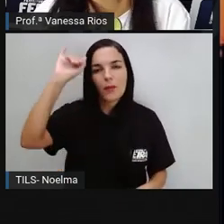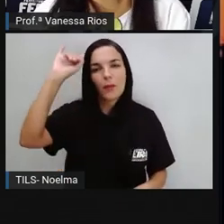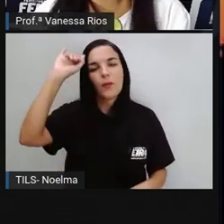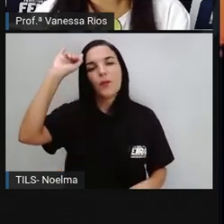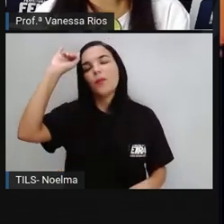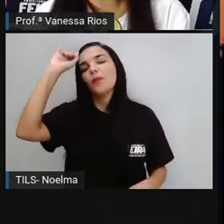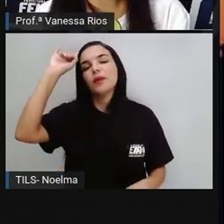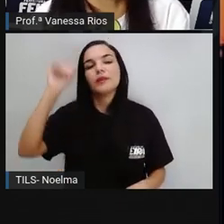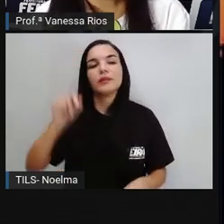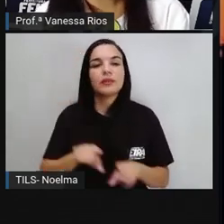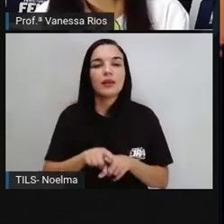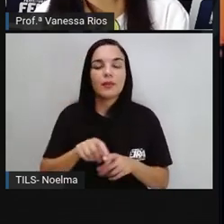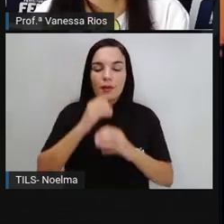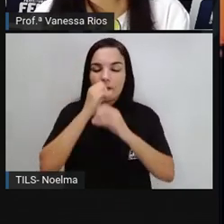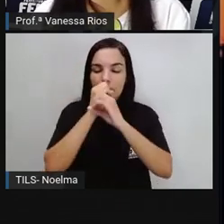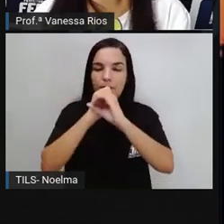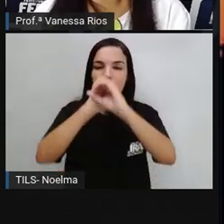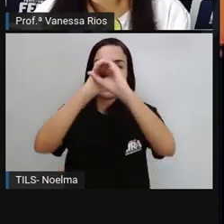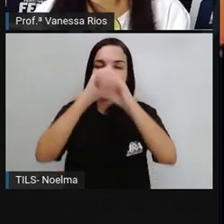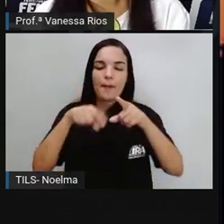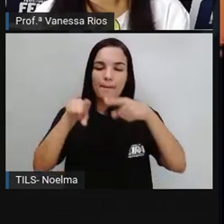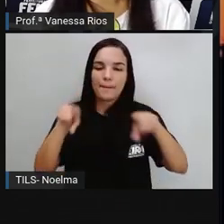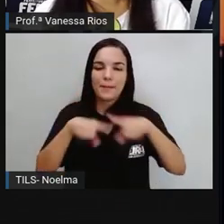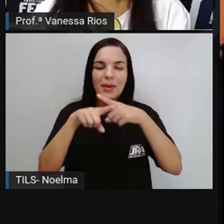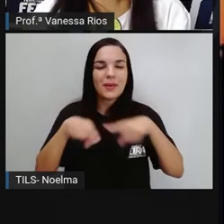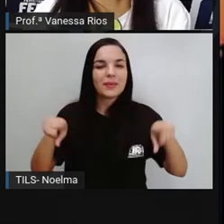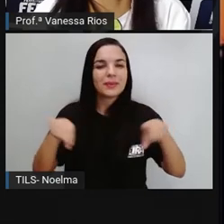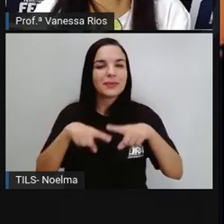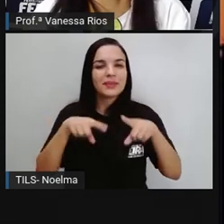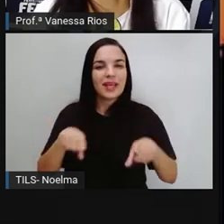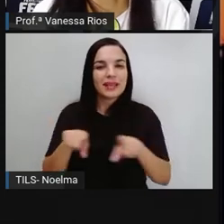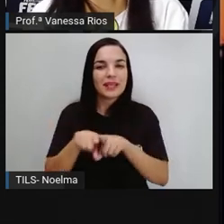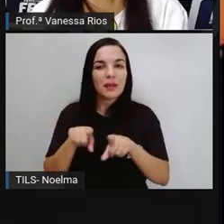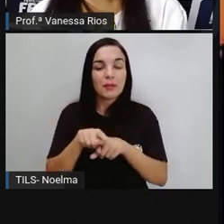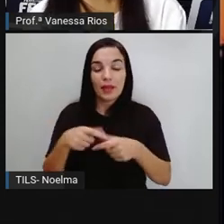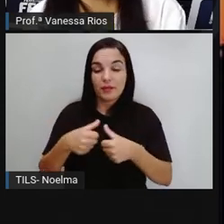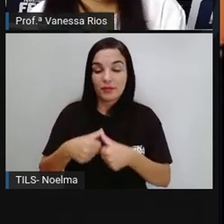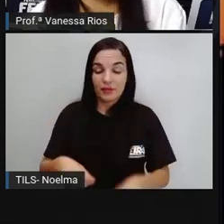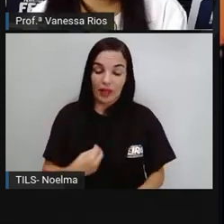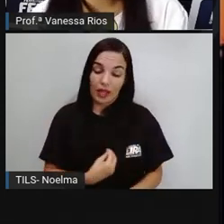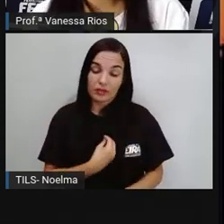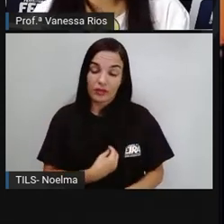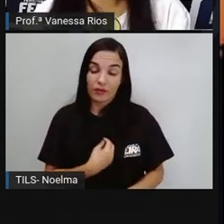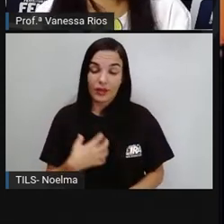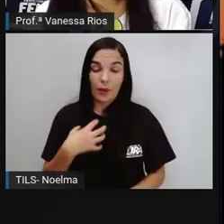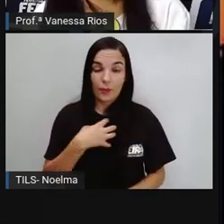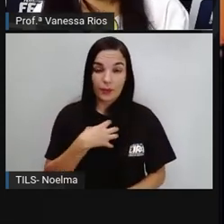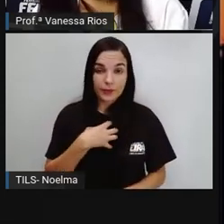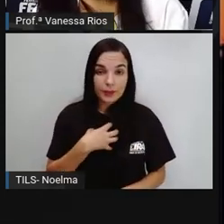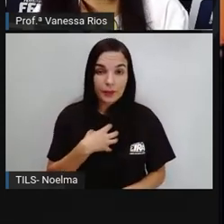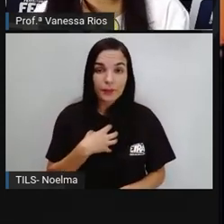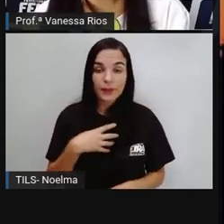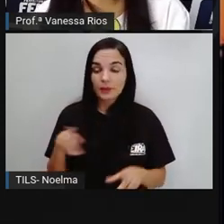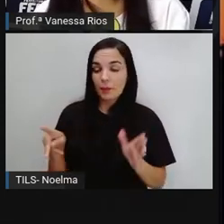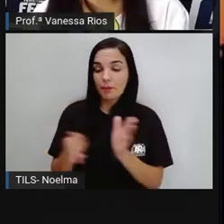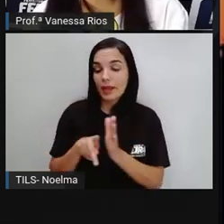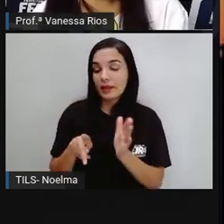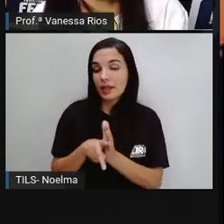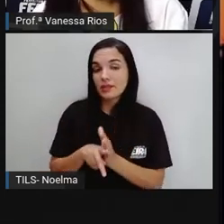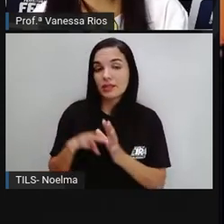cantos, com música, com a própria forma de se comportar como algo típico,